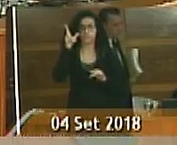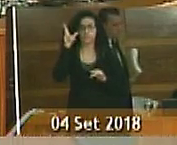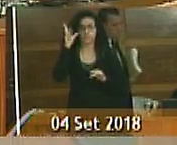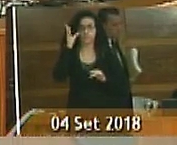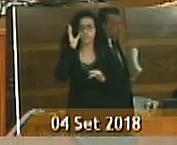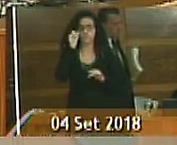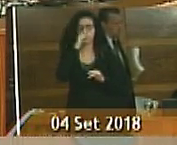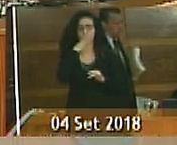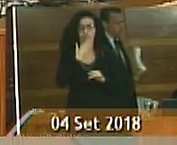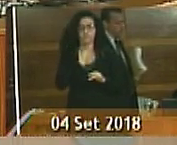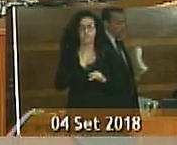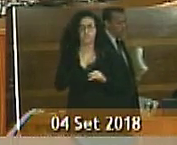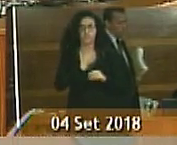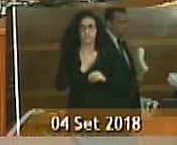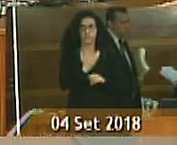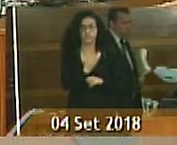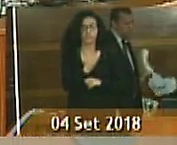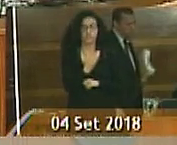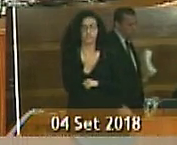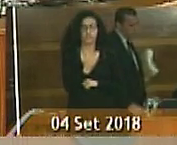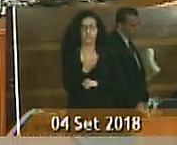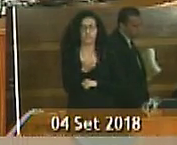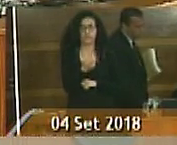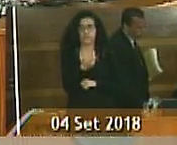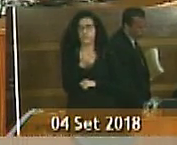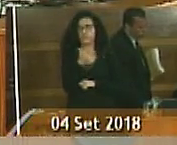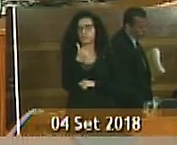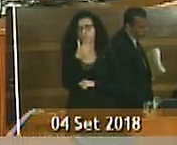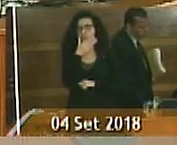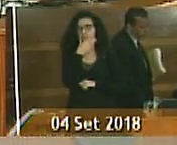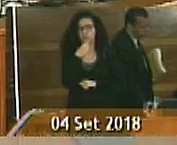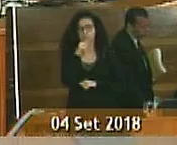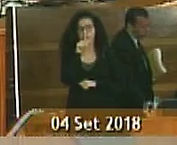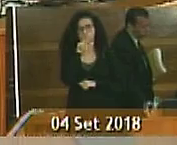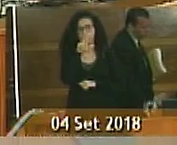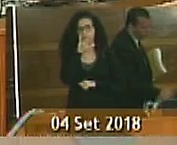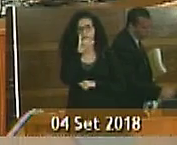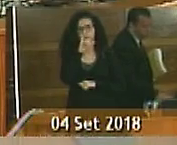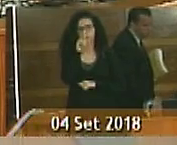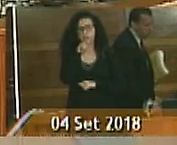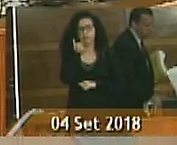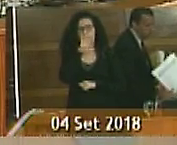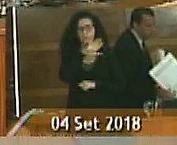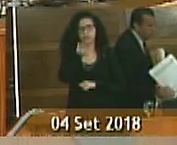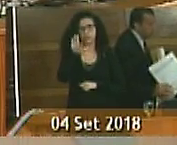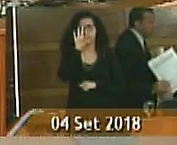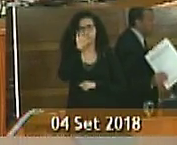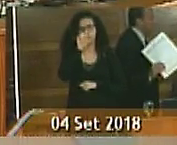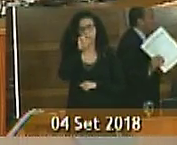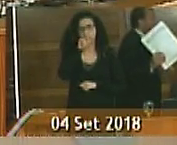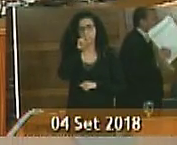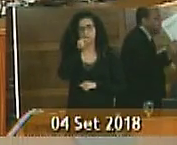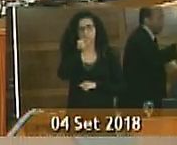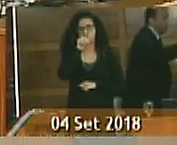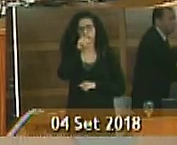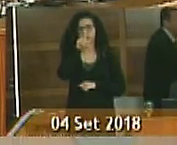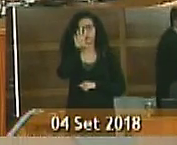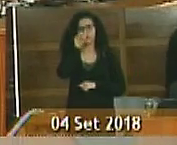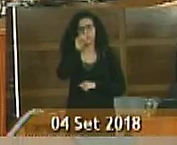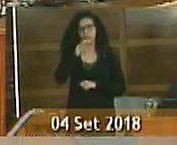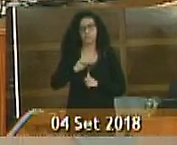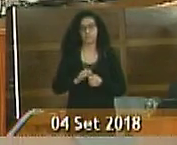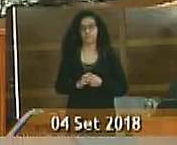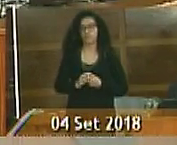Tite Brasil, concedendo a medalha honorífica mérito Lopes Trovão ao senhor Luiz Fernando Neves de Figueiredo.